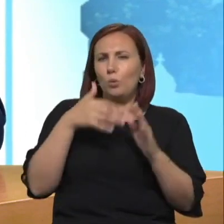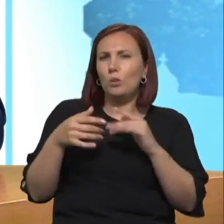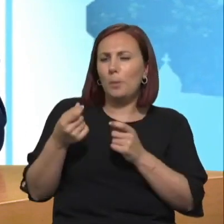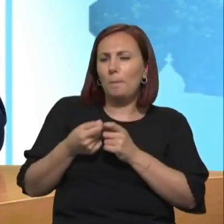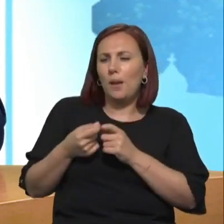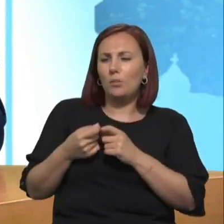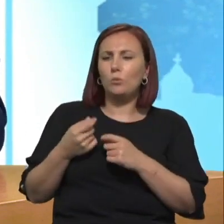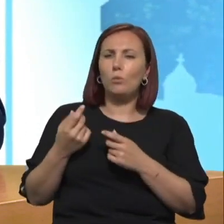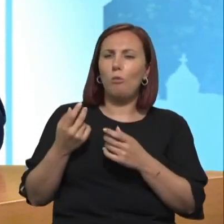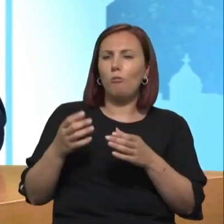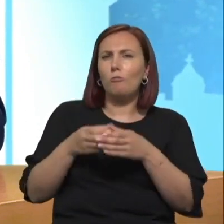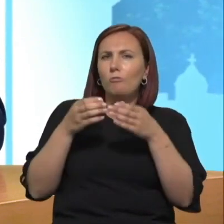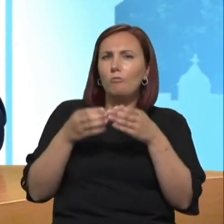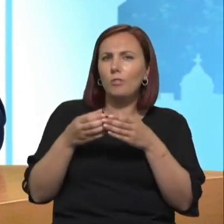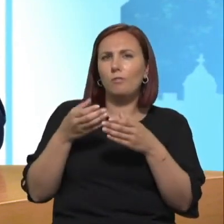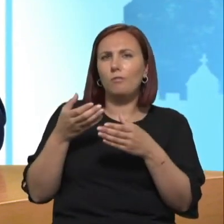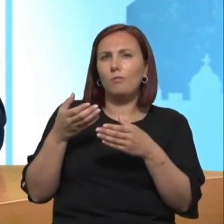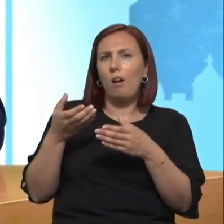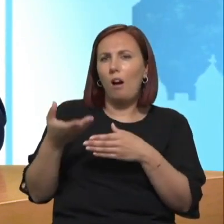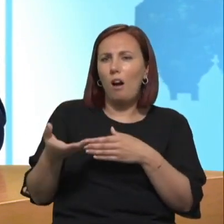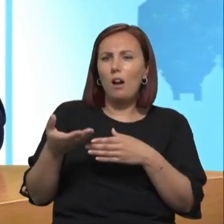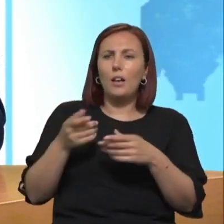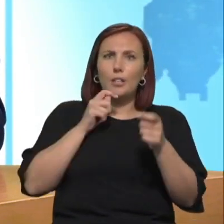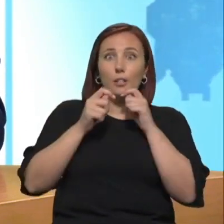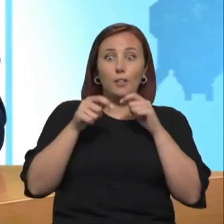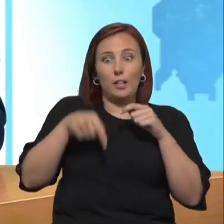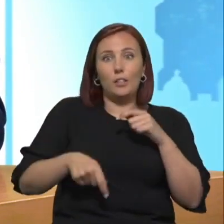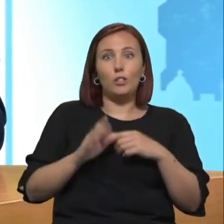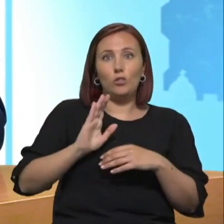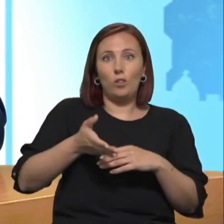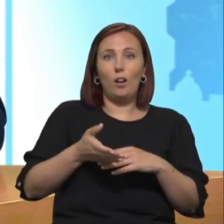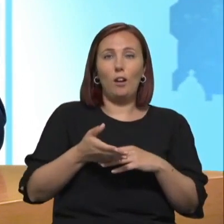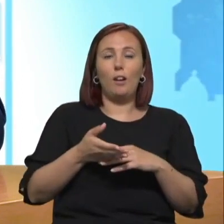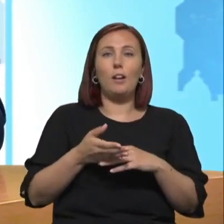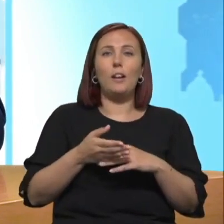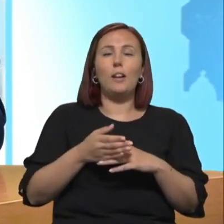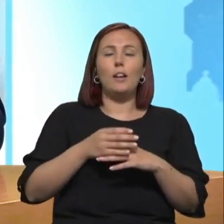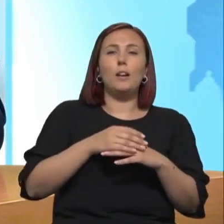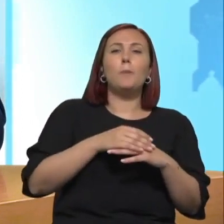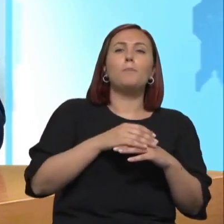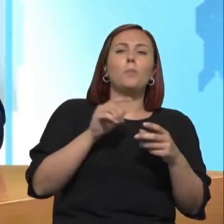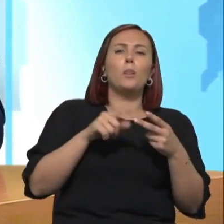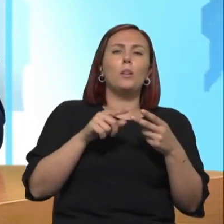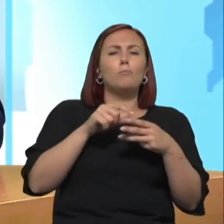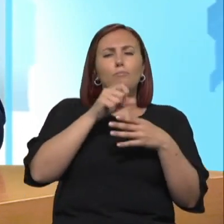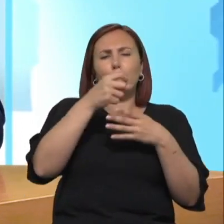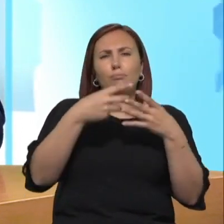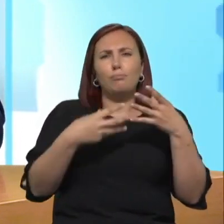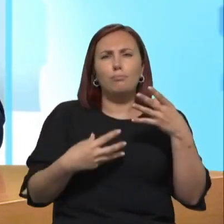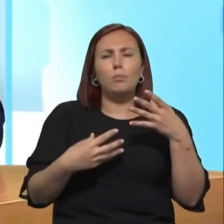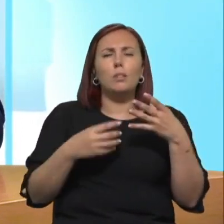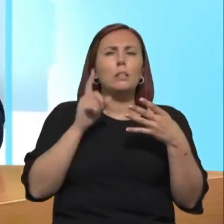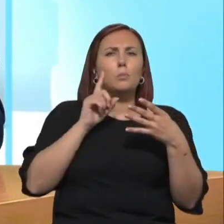nós convivemos diretamente, que aqui foram entrevistadas, como a Maria Lourdes Pintacilgo, o Alfredo Bruta Costa, a Manuela